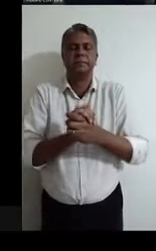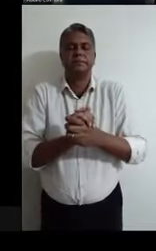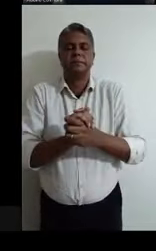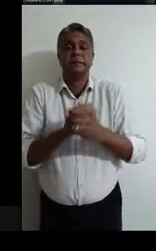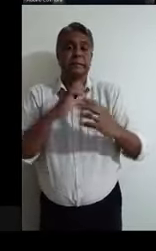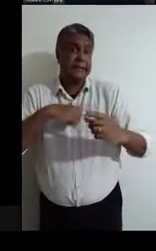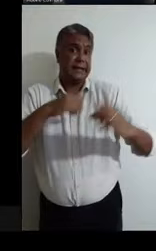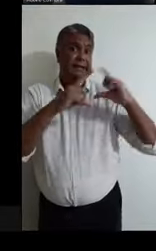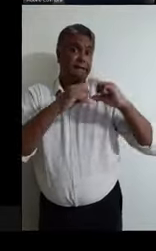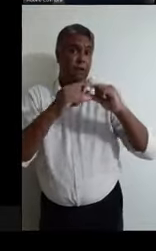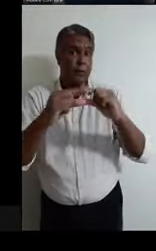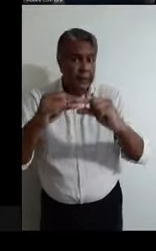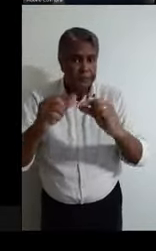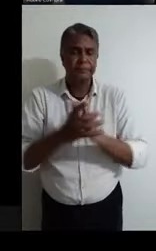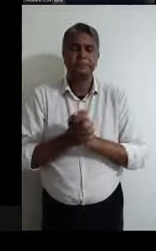formato.